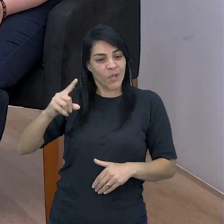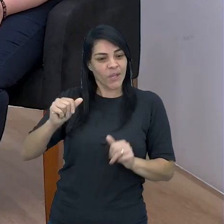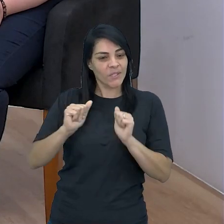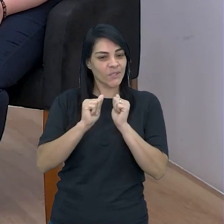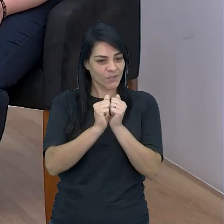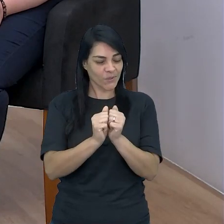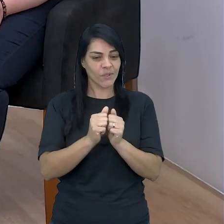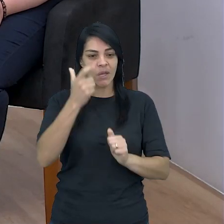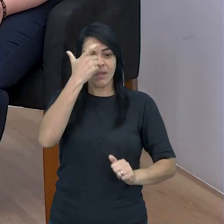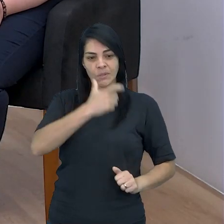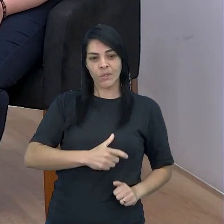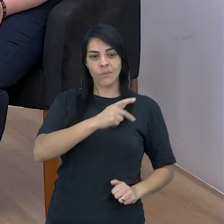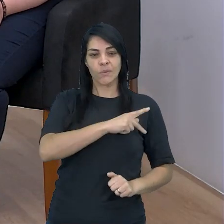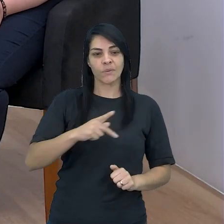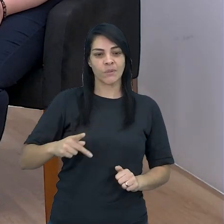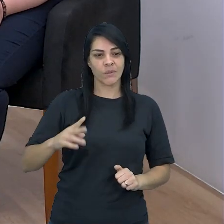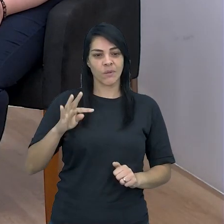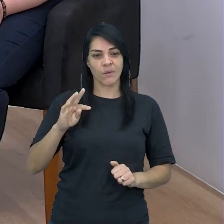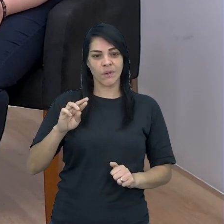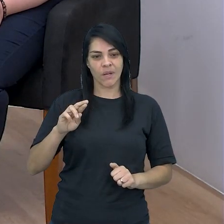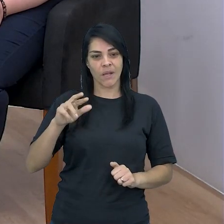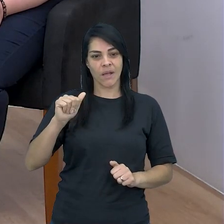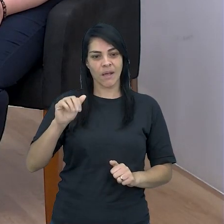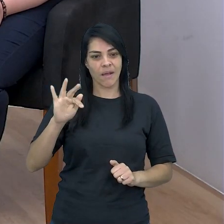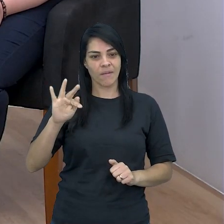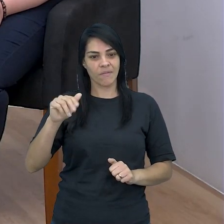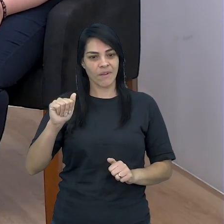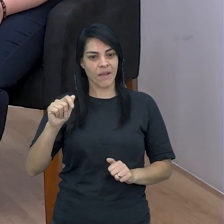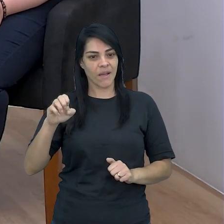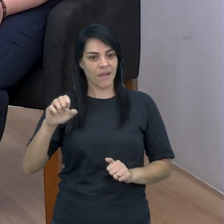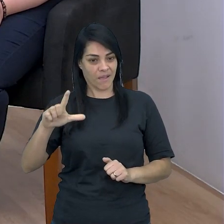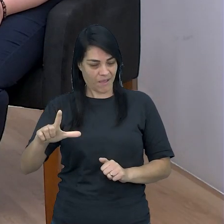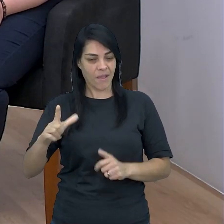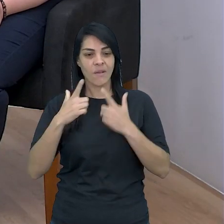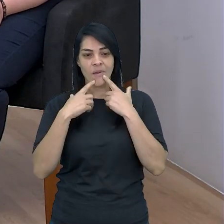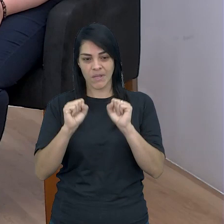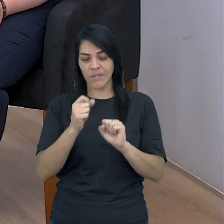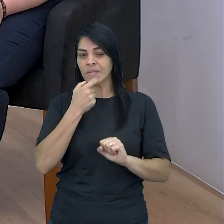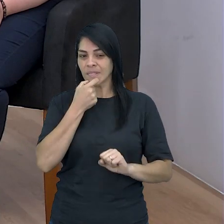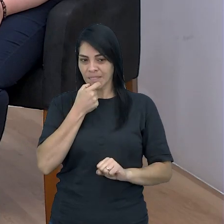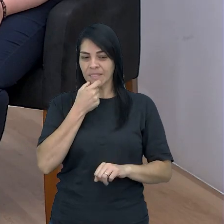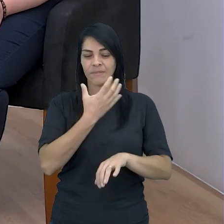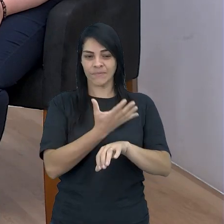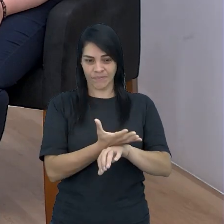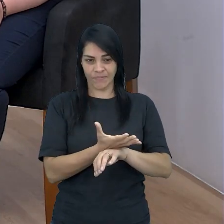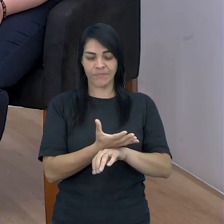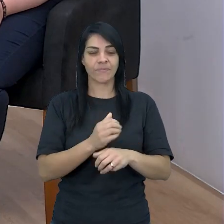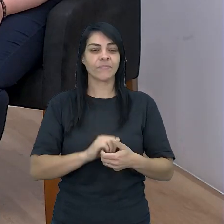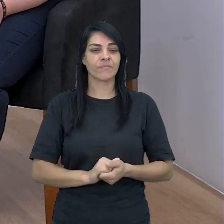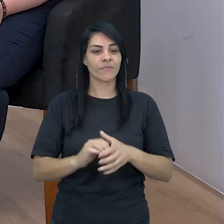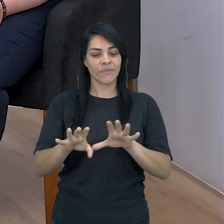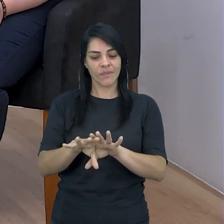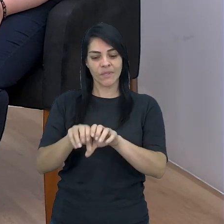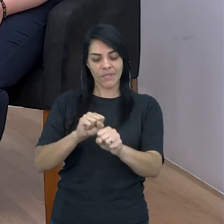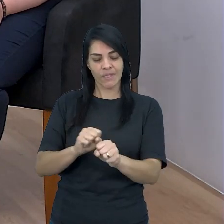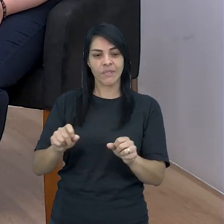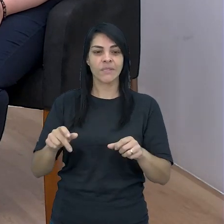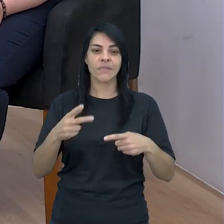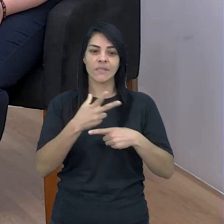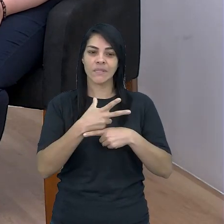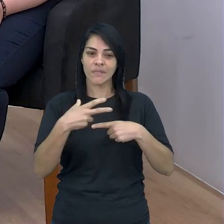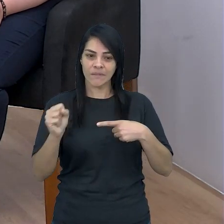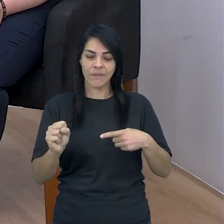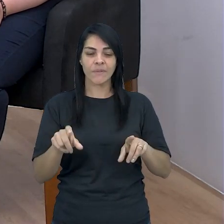Eu sou o professor Rafael, estou aqui também na formação de inglês, como professor formador, né, da EFAP.